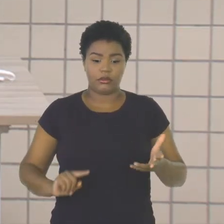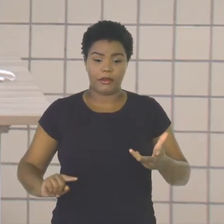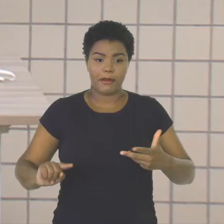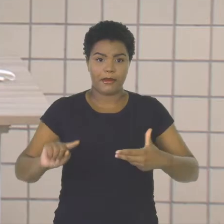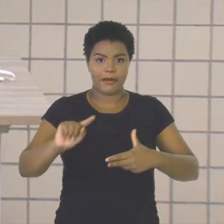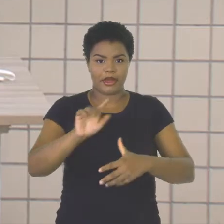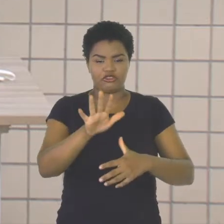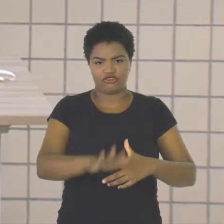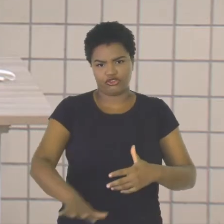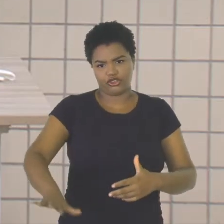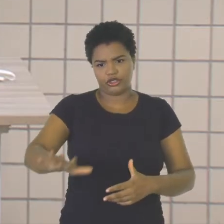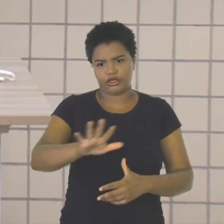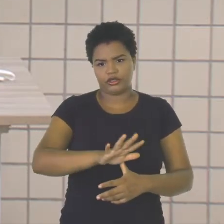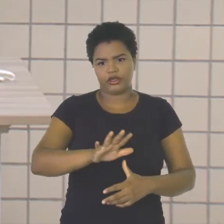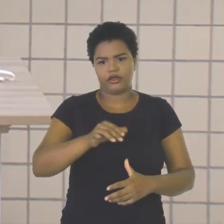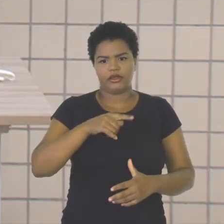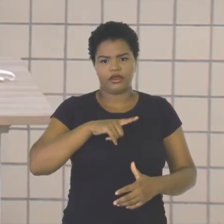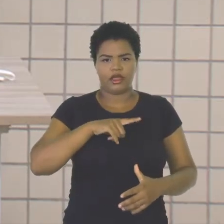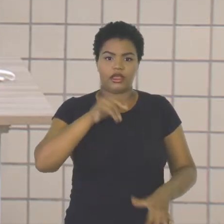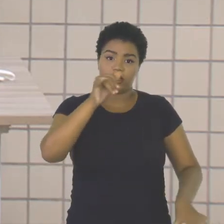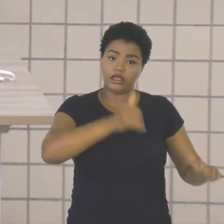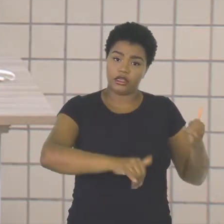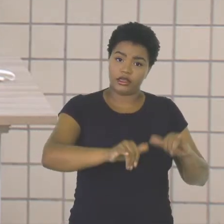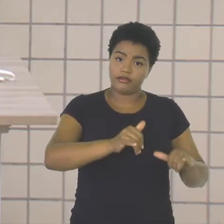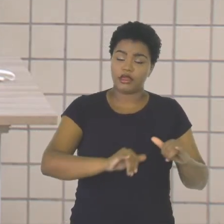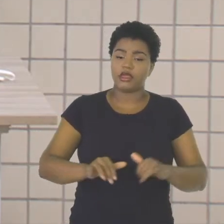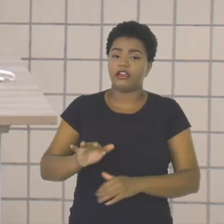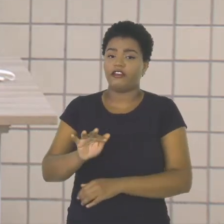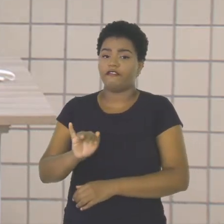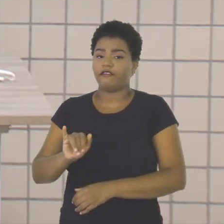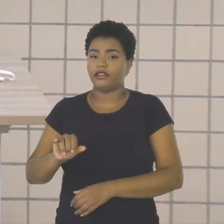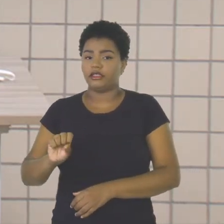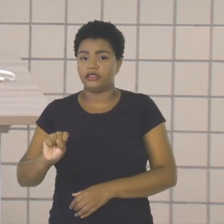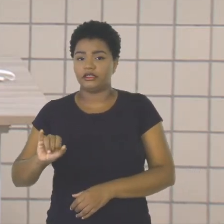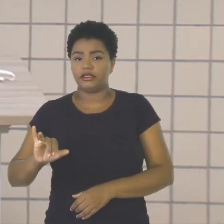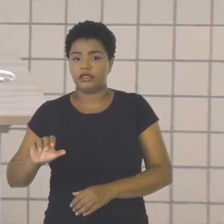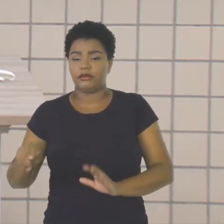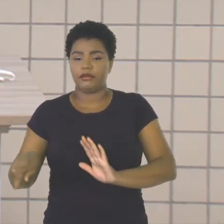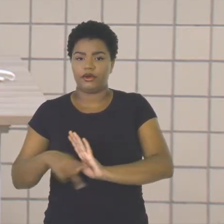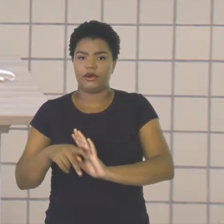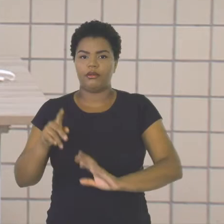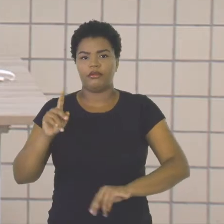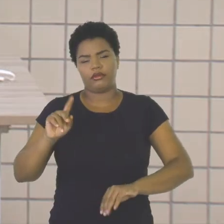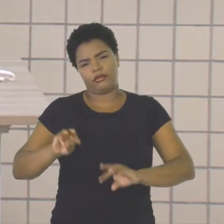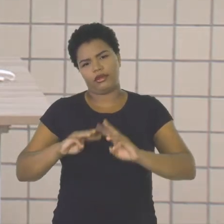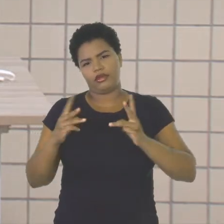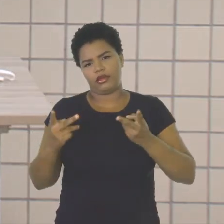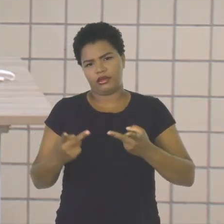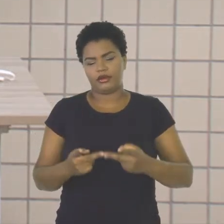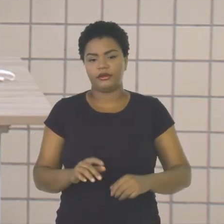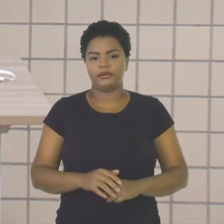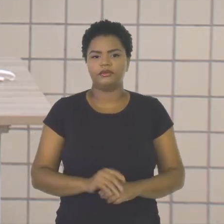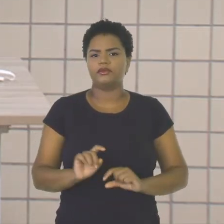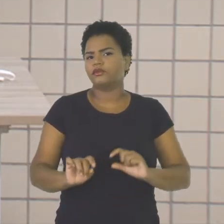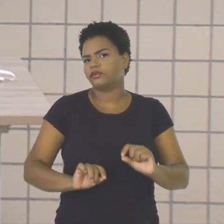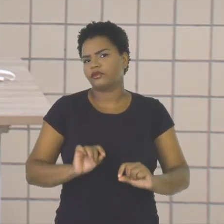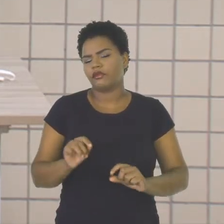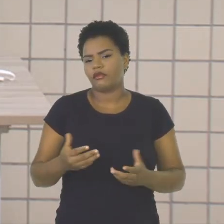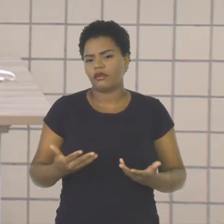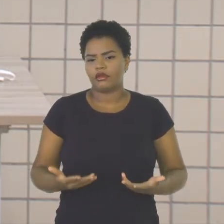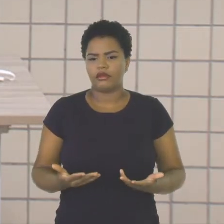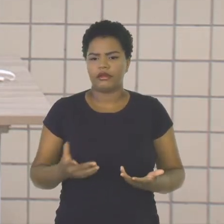as propriedades químicas e as propriedades físicas da matéria, tá? Que são o quê?